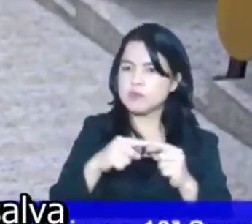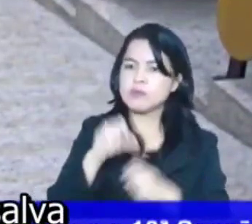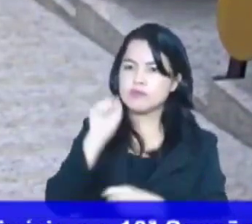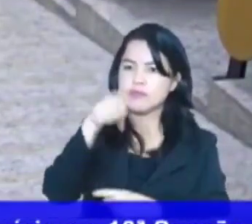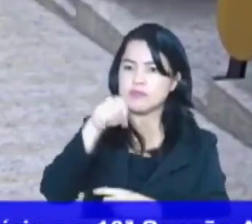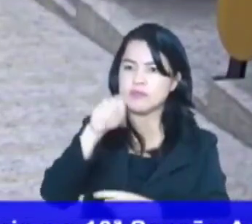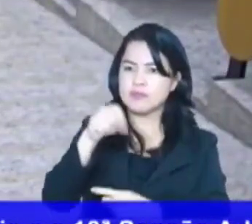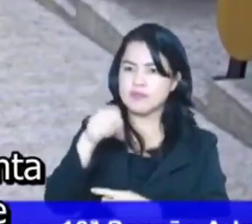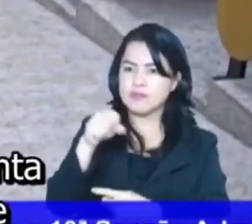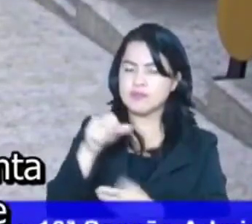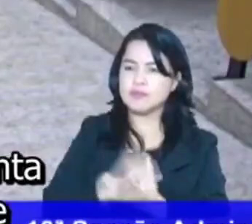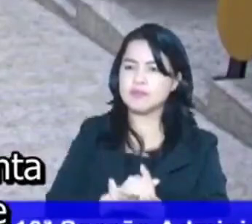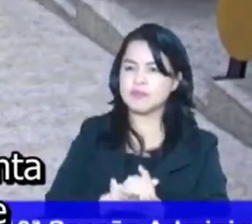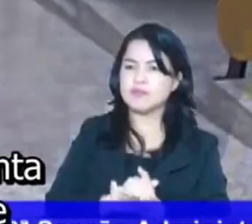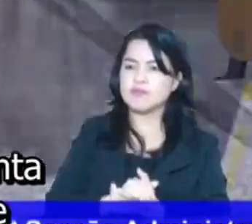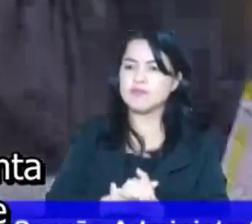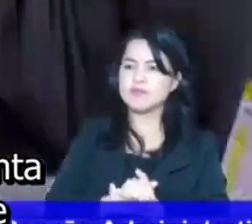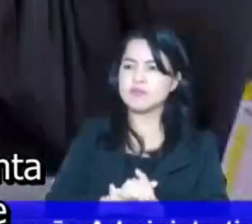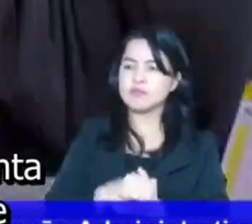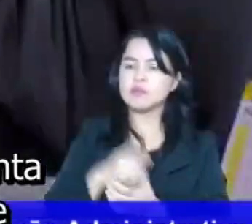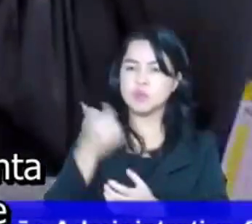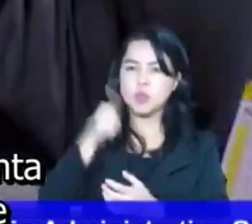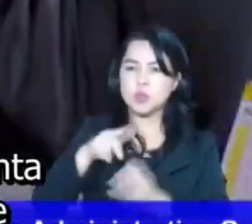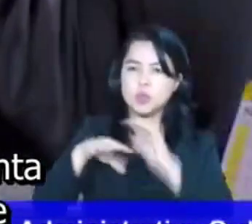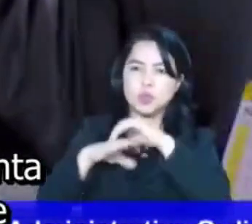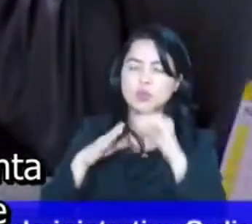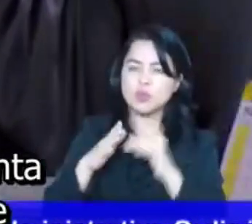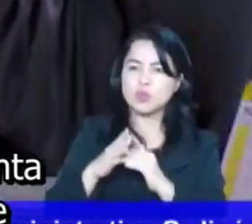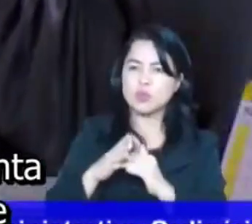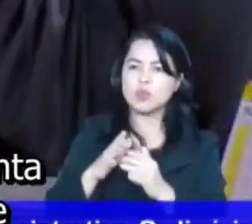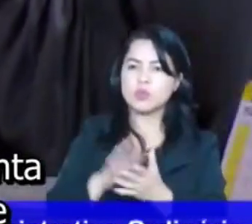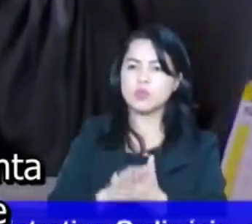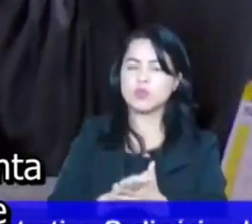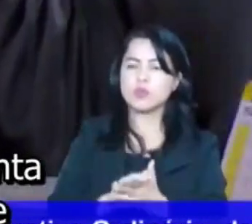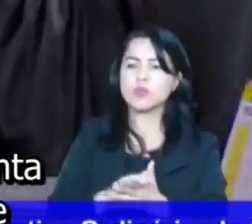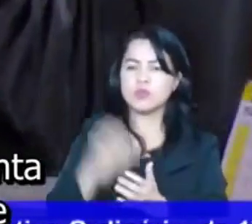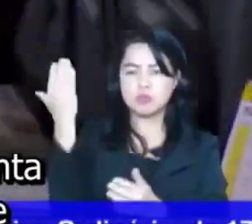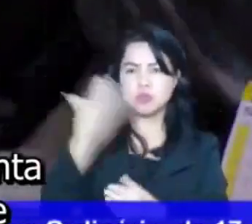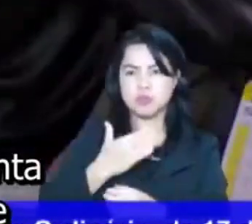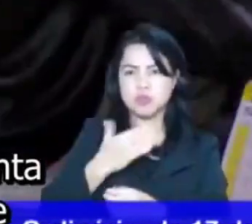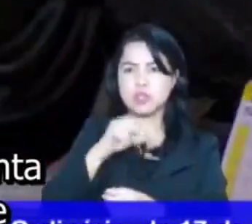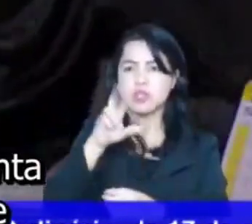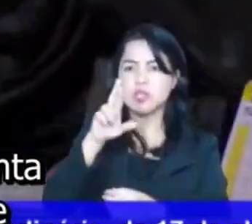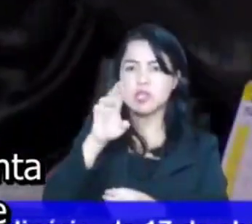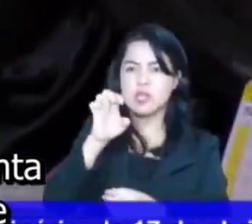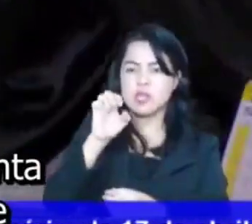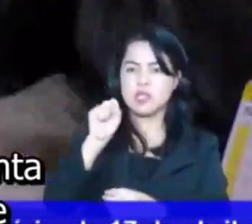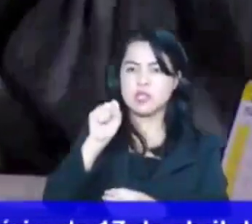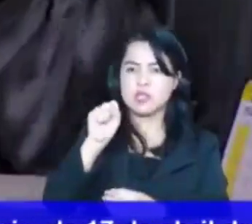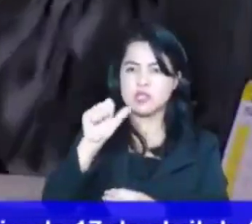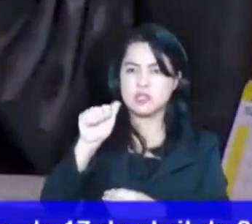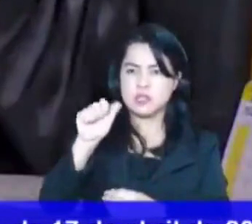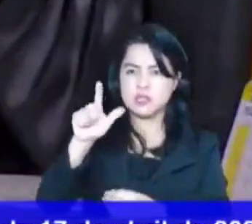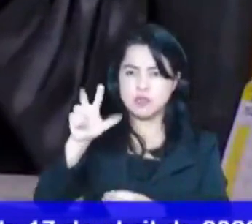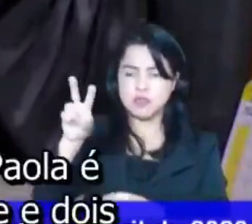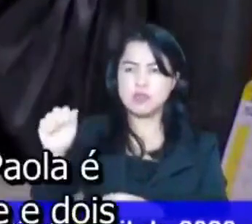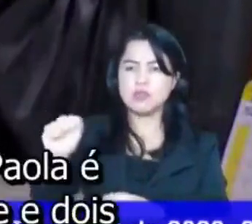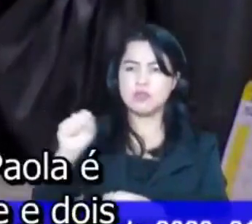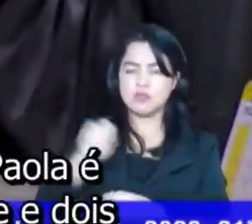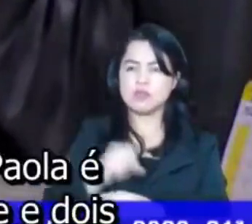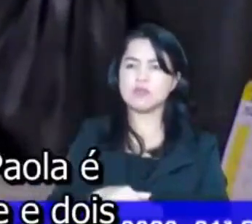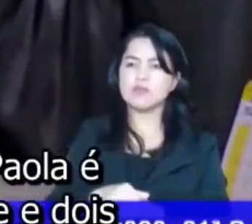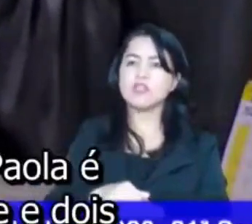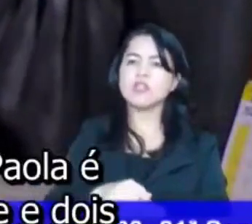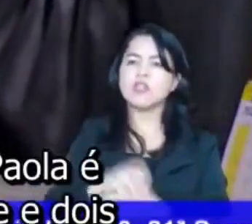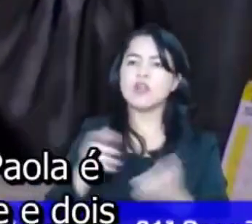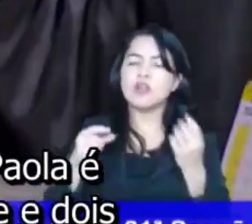Sim, com ressalvas. Com ressalva, aprovada com Foco, ressalva. desembargador Então, a João conta Lages. aprovada com ressalvas. Vai para a certidão, tá, Clênia? Vamos ao